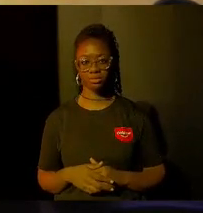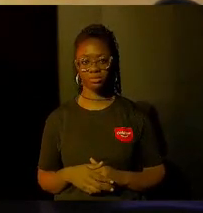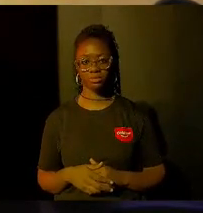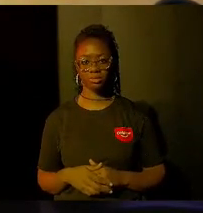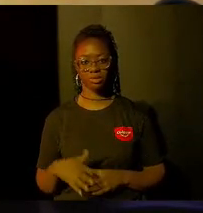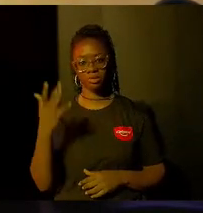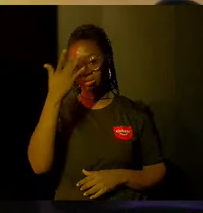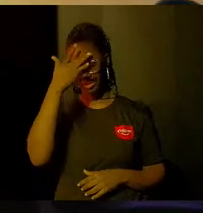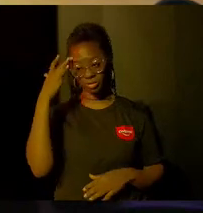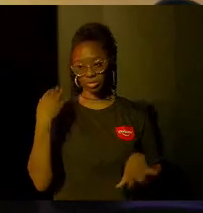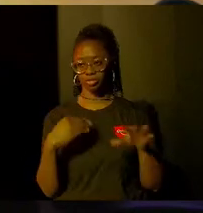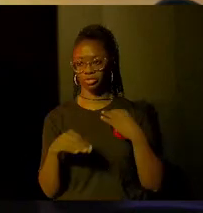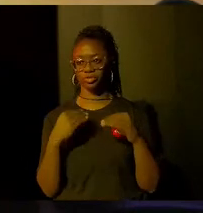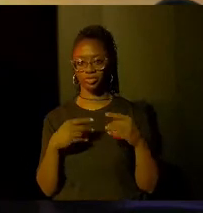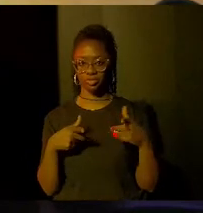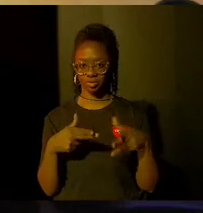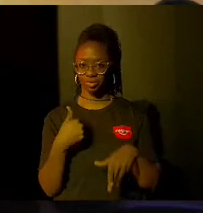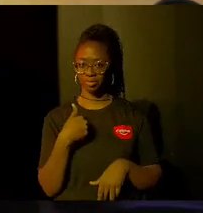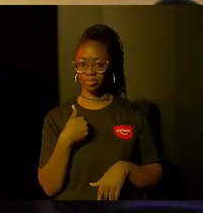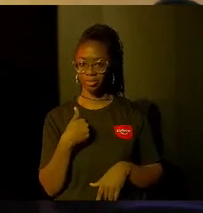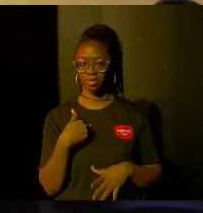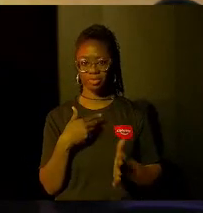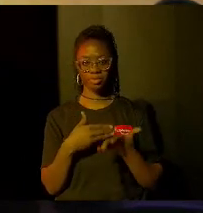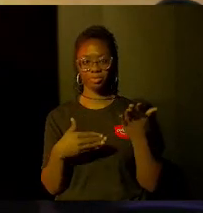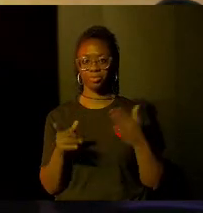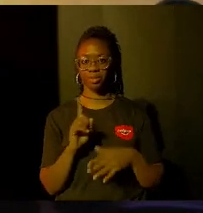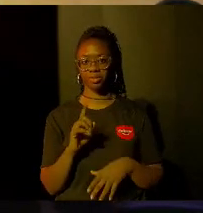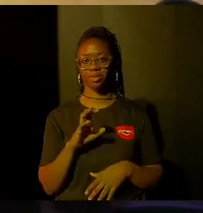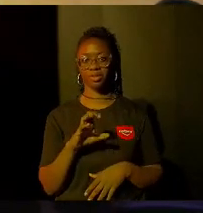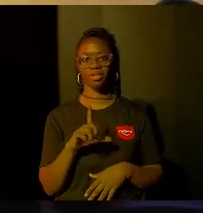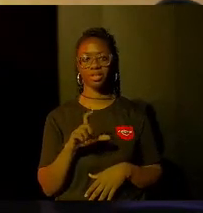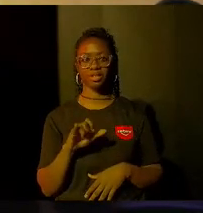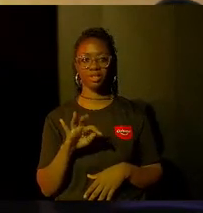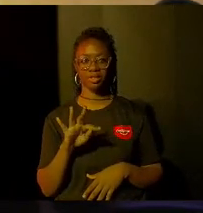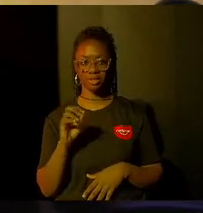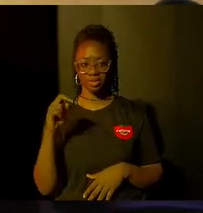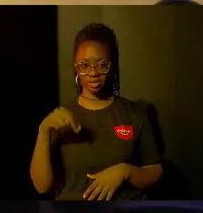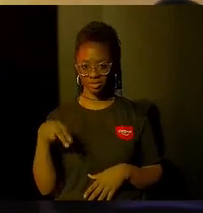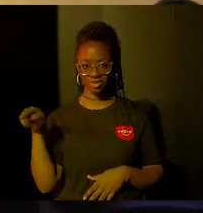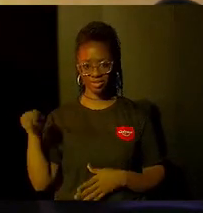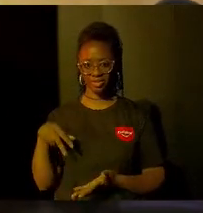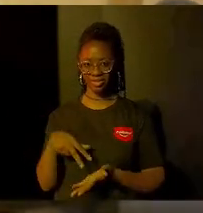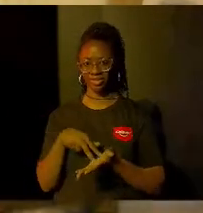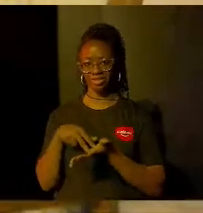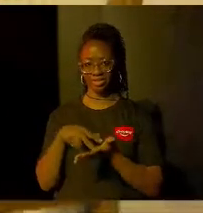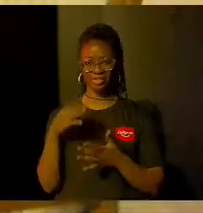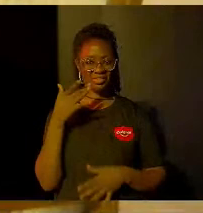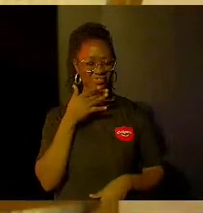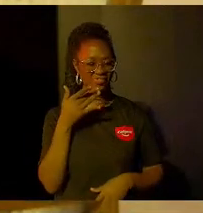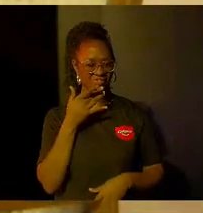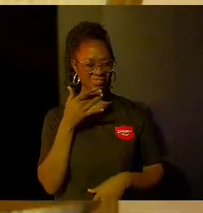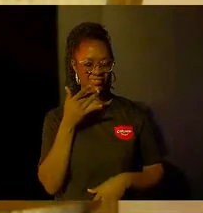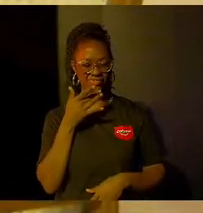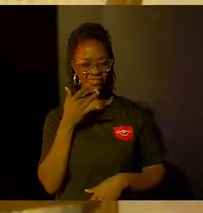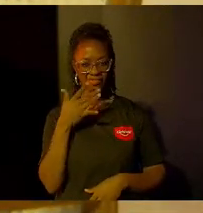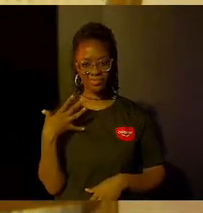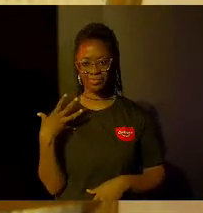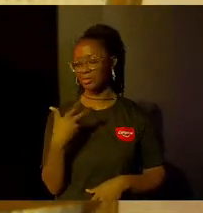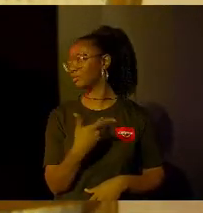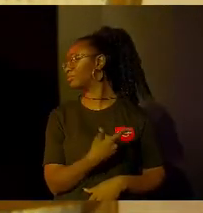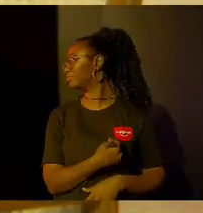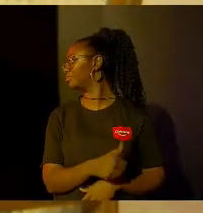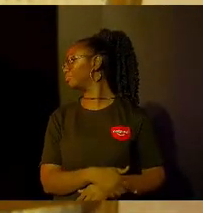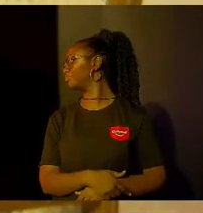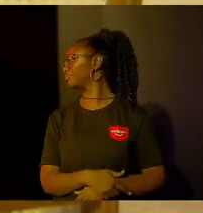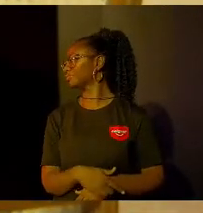noveleiras como eu não deixem de ver o Cleiton brilhar na novela tá fazendo um personagem delicioso maravilhoso e que inclusive